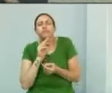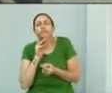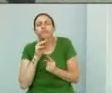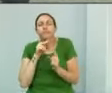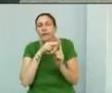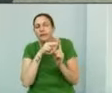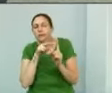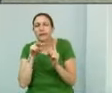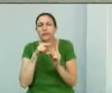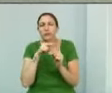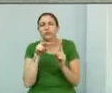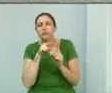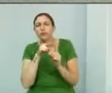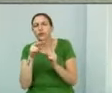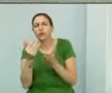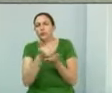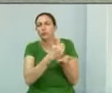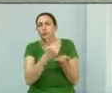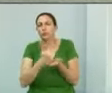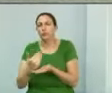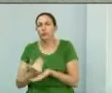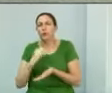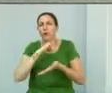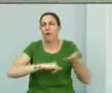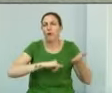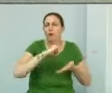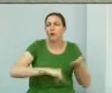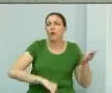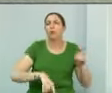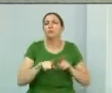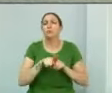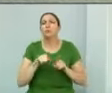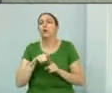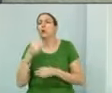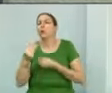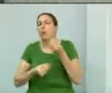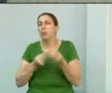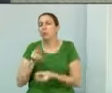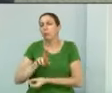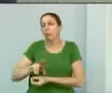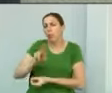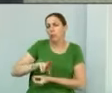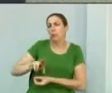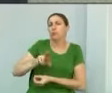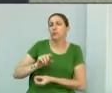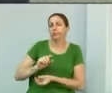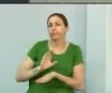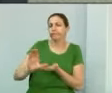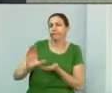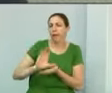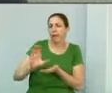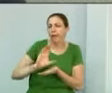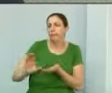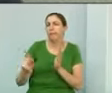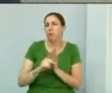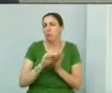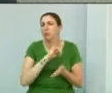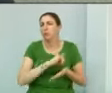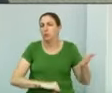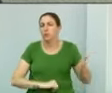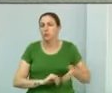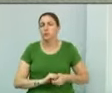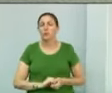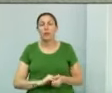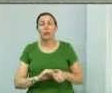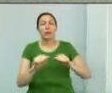arrecadação, onde que o município pretende gastar os recursos. Então, isso que nós vamos estar detalhando hoje. Essa audiência pública, ela é obrigatória,